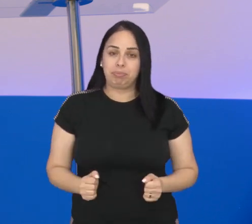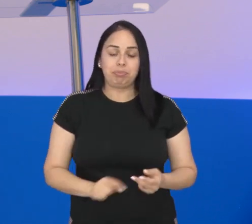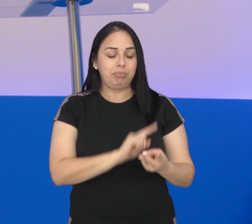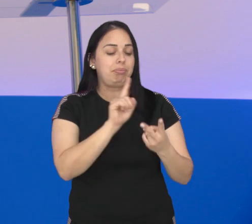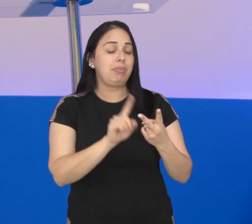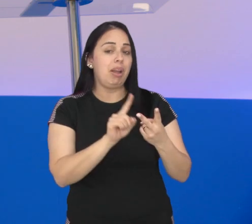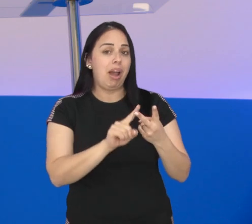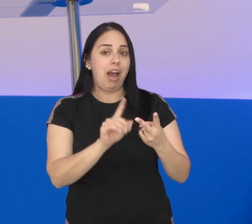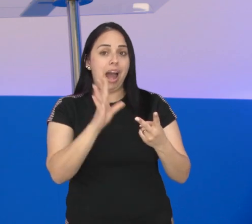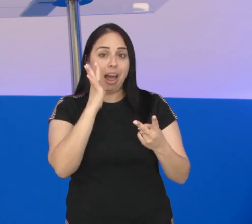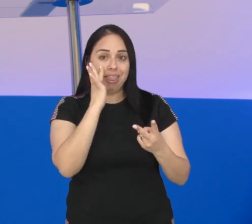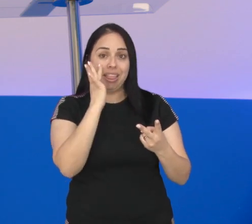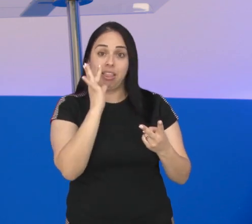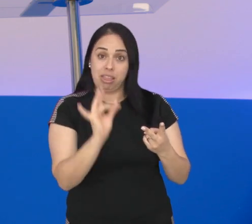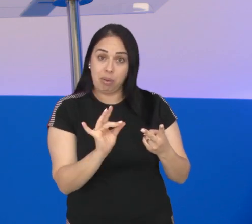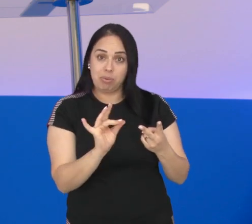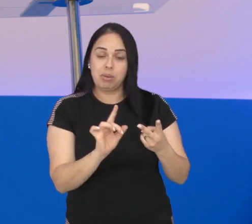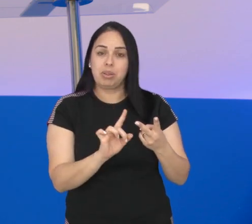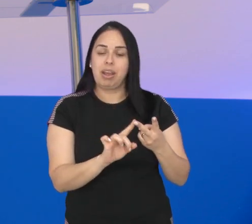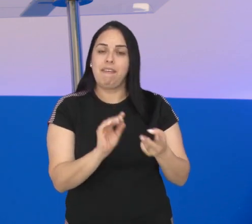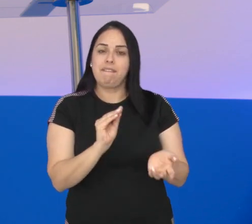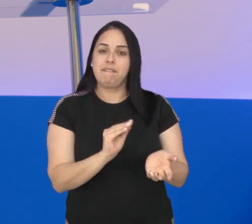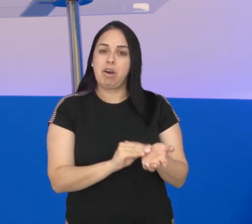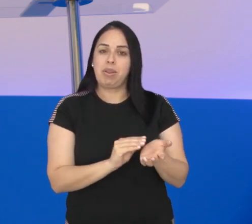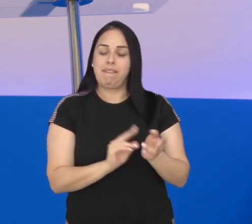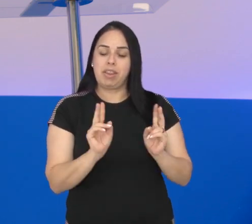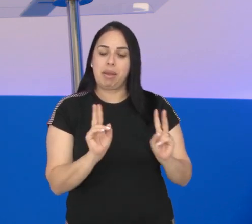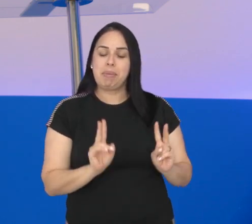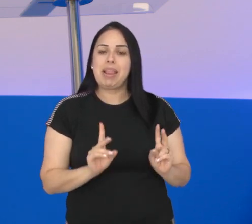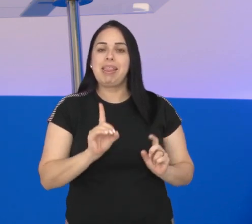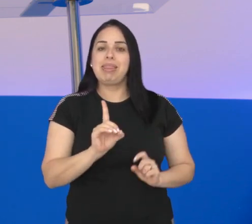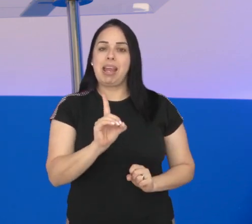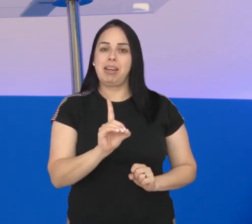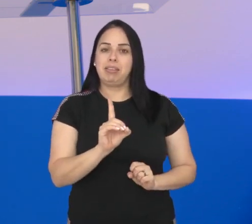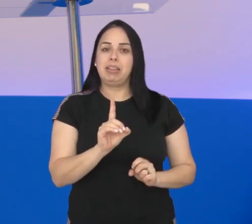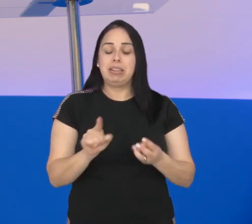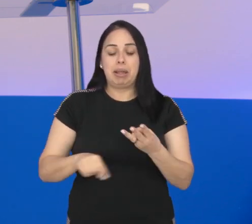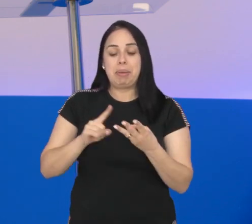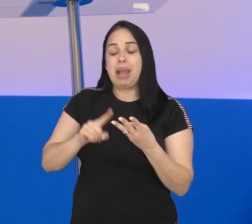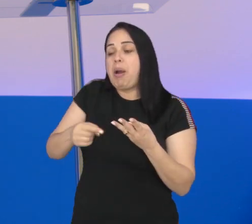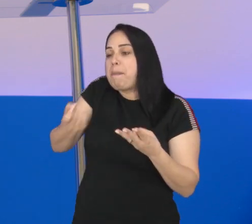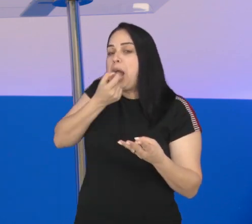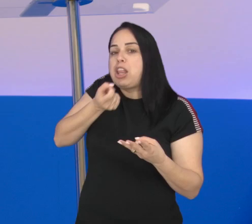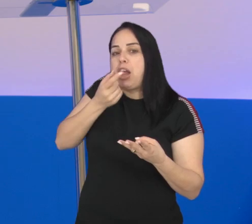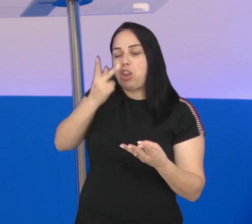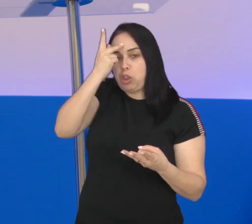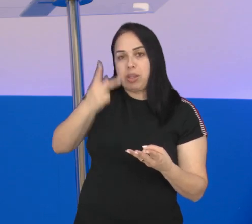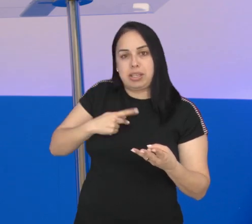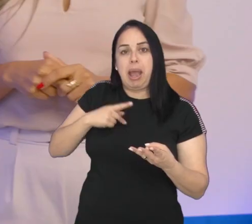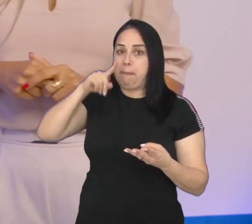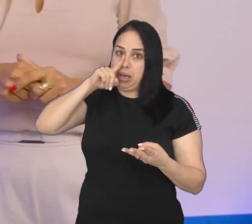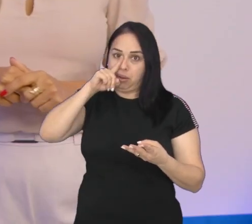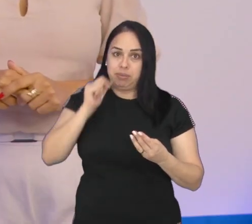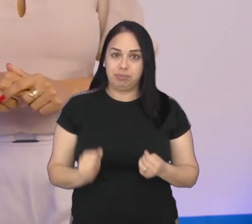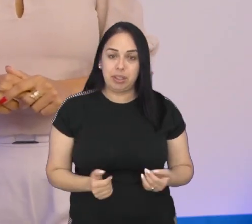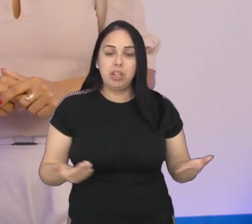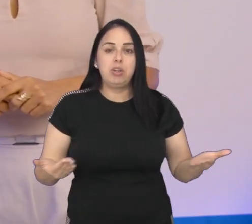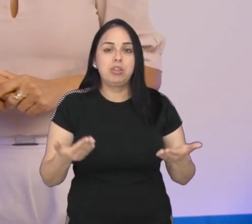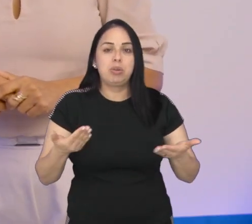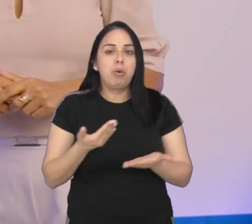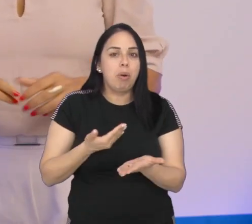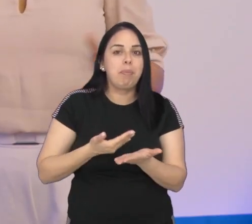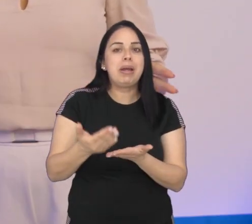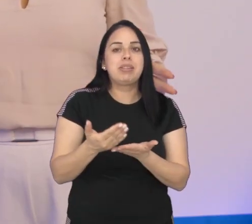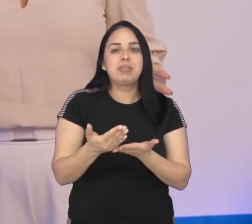Campos. Tem ainda um alerta sobre a carência de vitamina D e os riscos da automedicação. E a gente começa